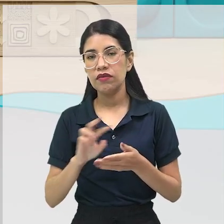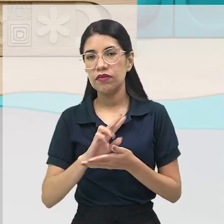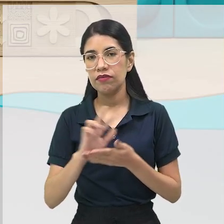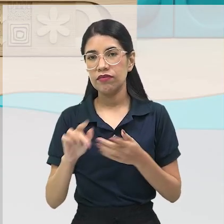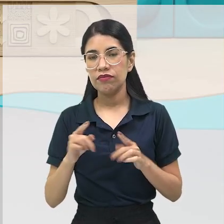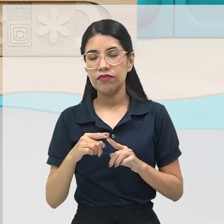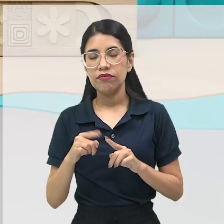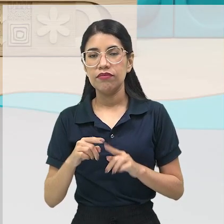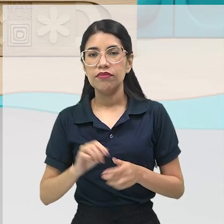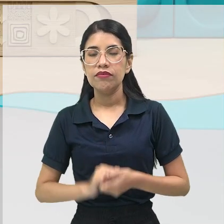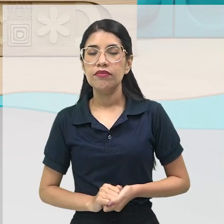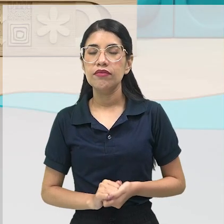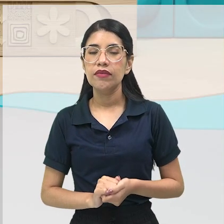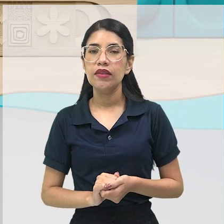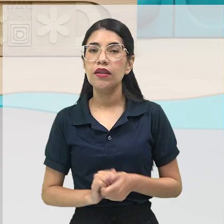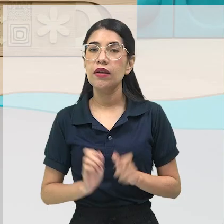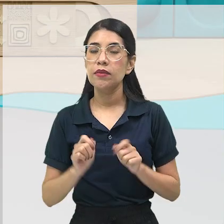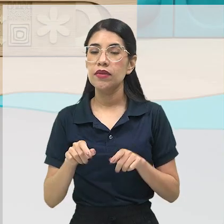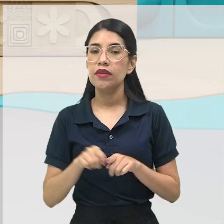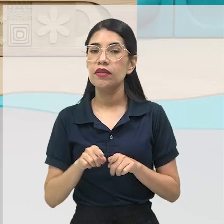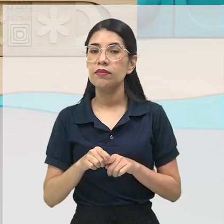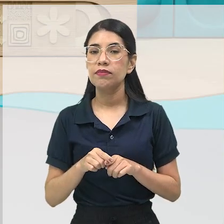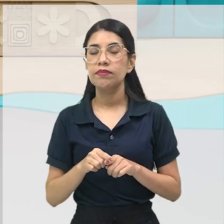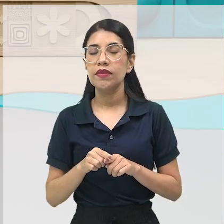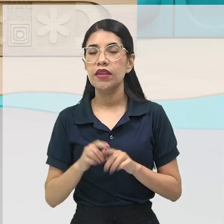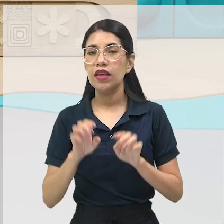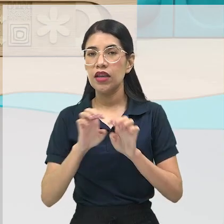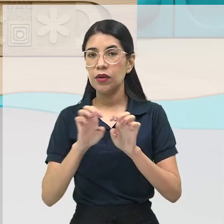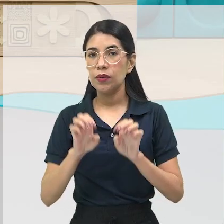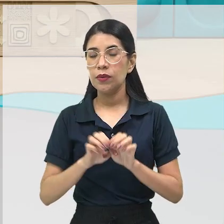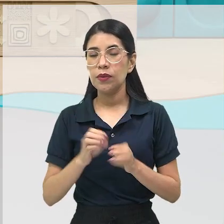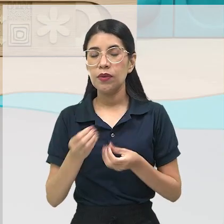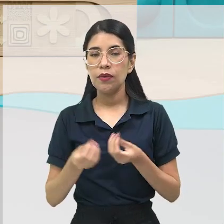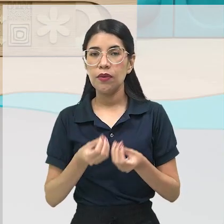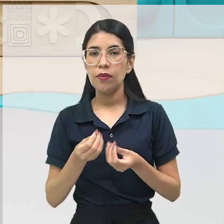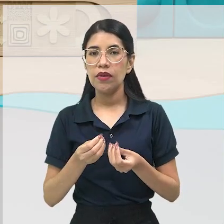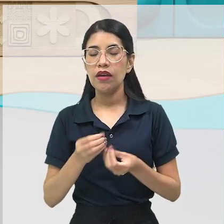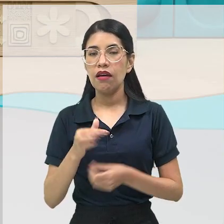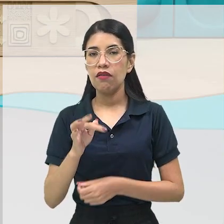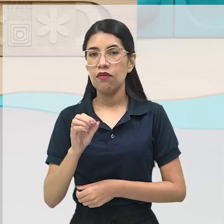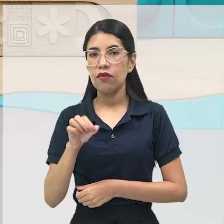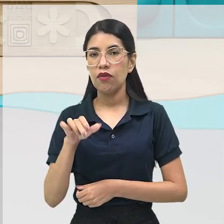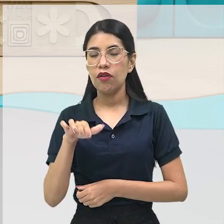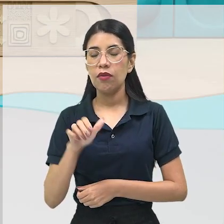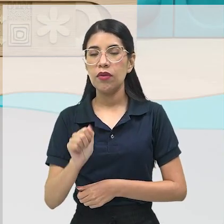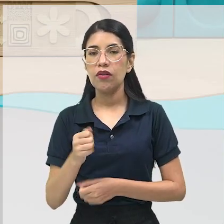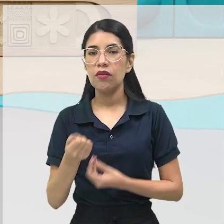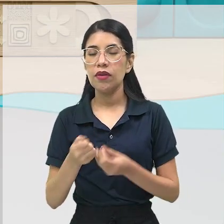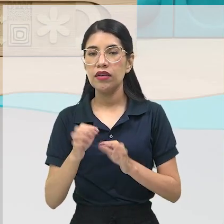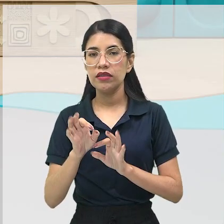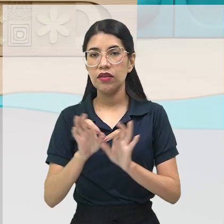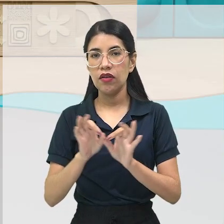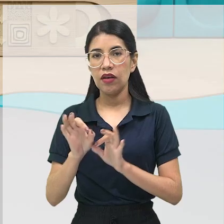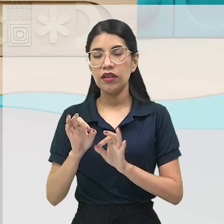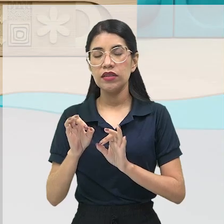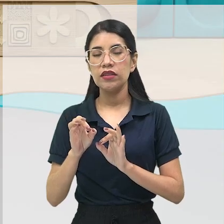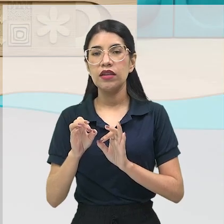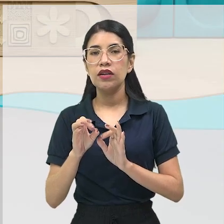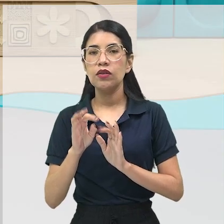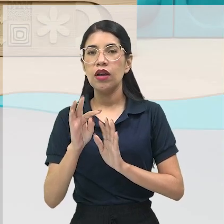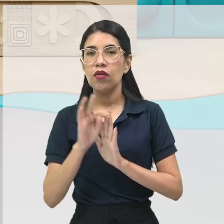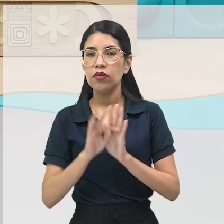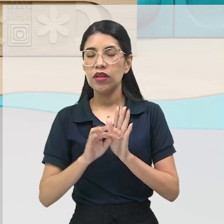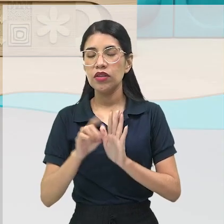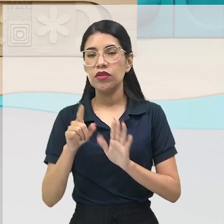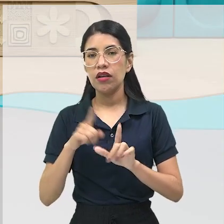poder compreender que quando a gente fala de forma, se refere exatamente a essa maneira dos compositores arrumarem a sua ideia